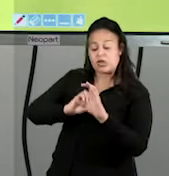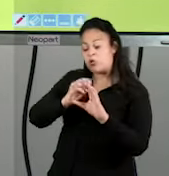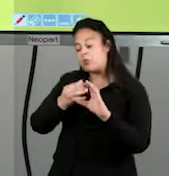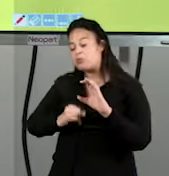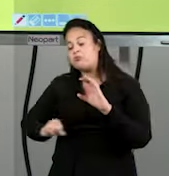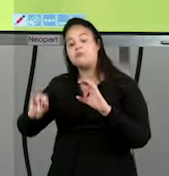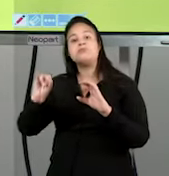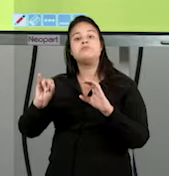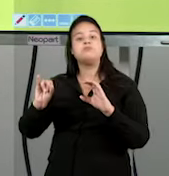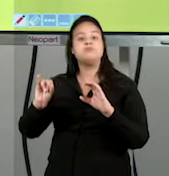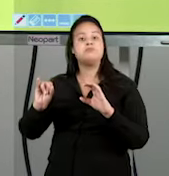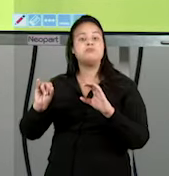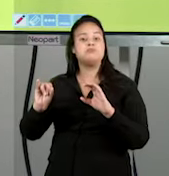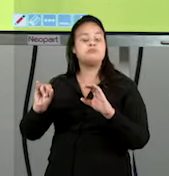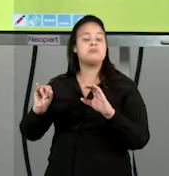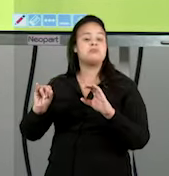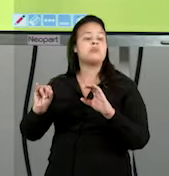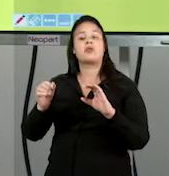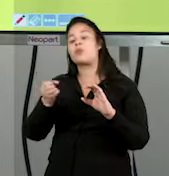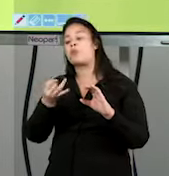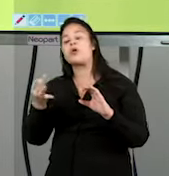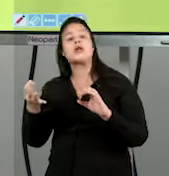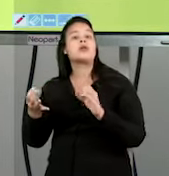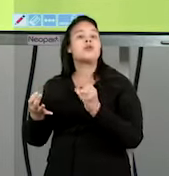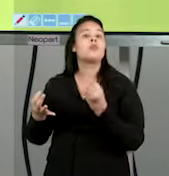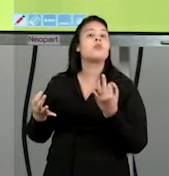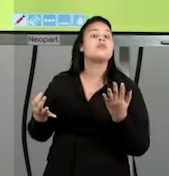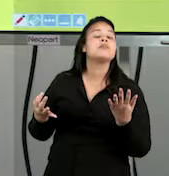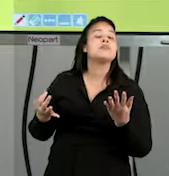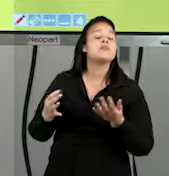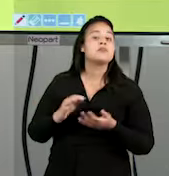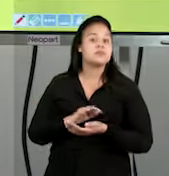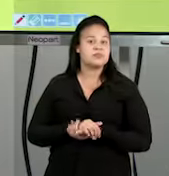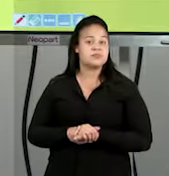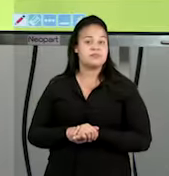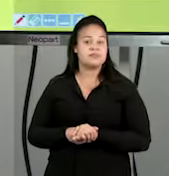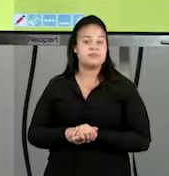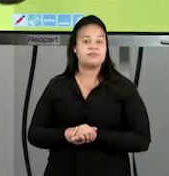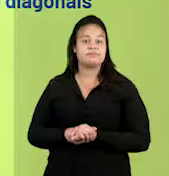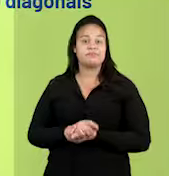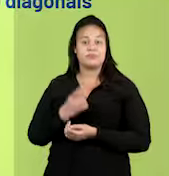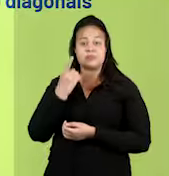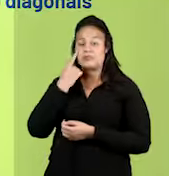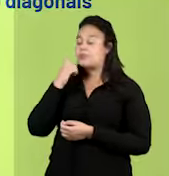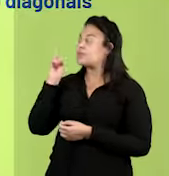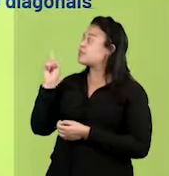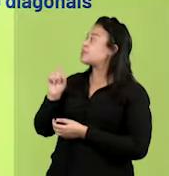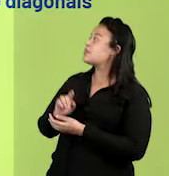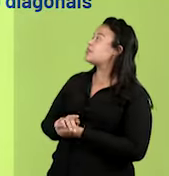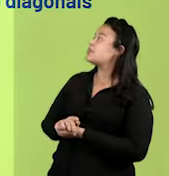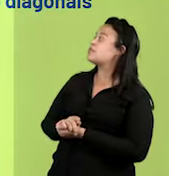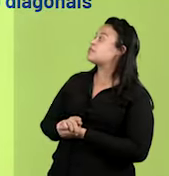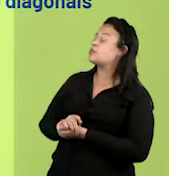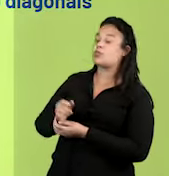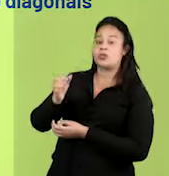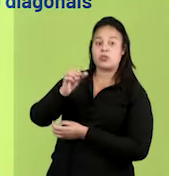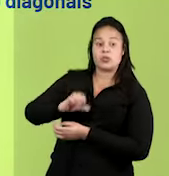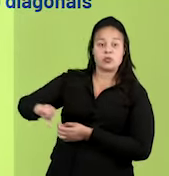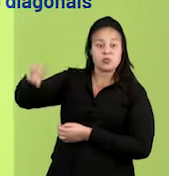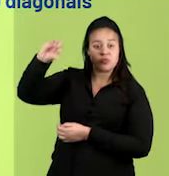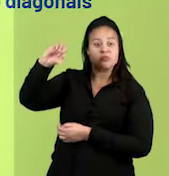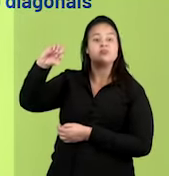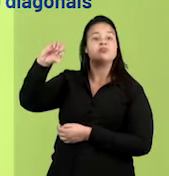inscrito. São quantas diagonais? São 9 diagonais. Olha